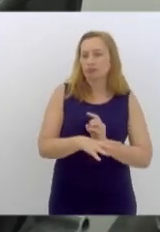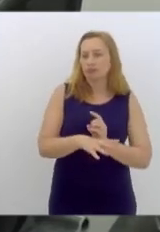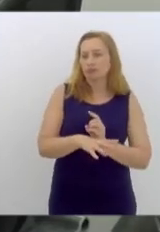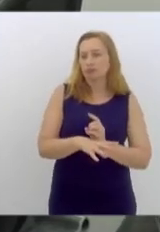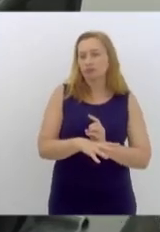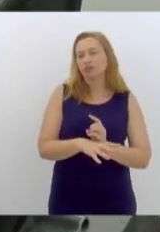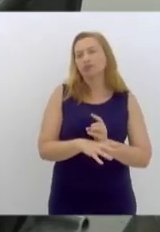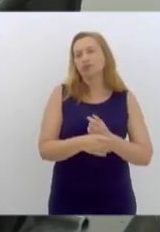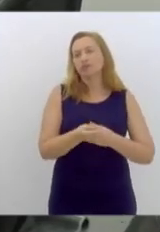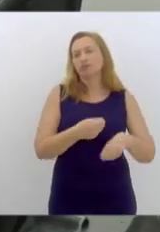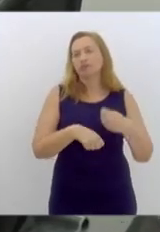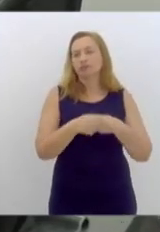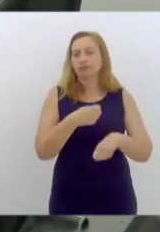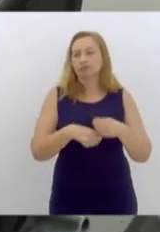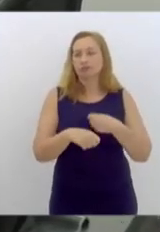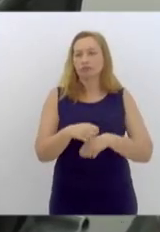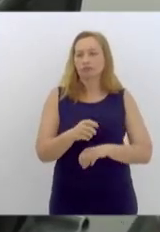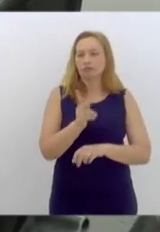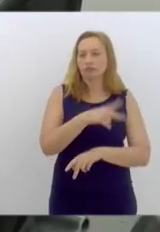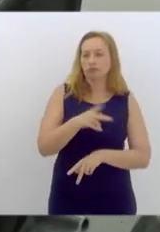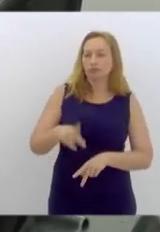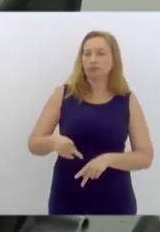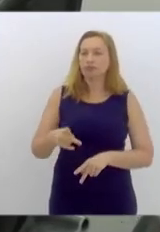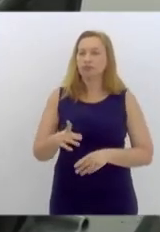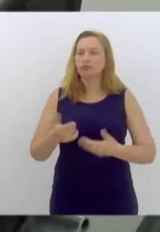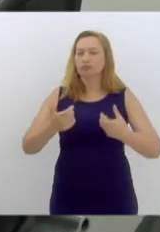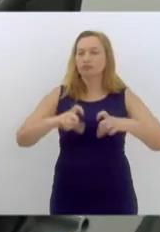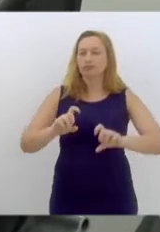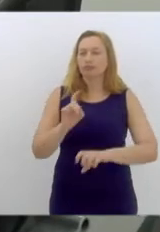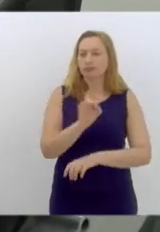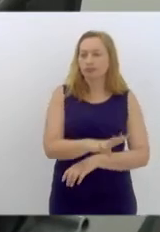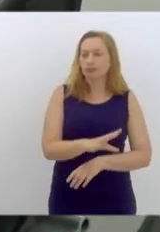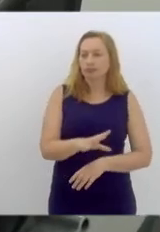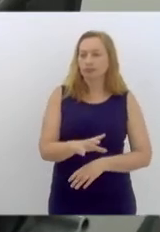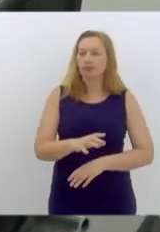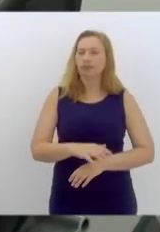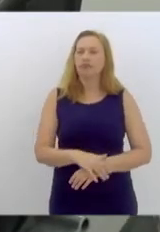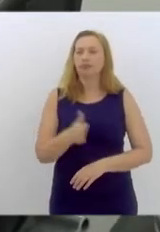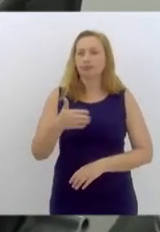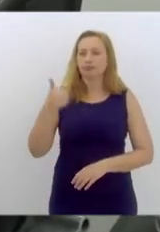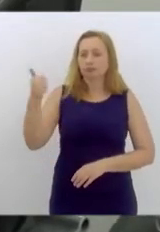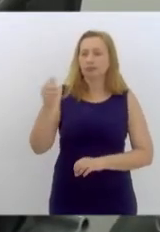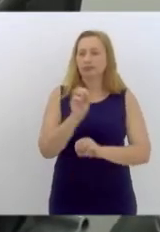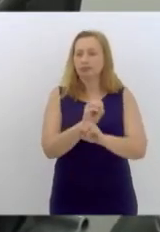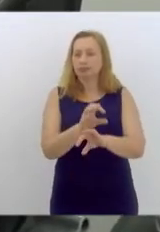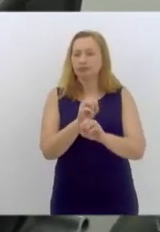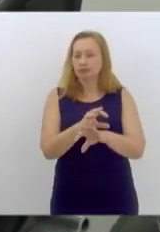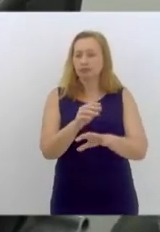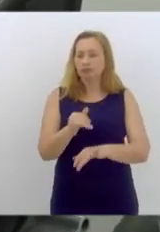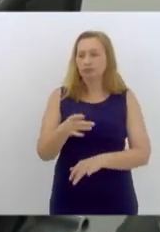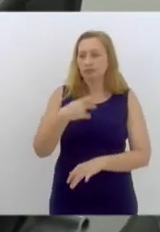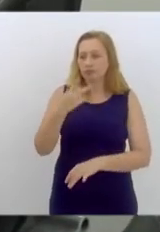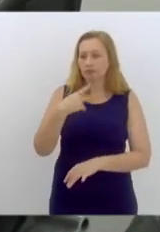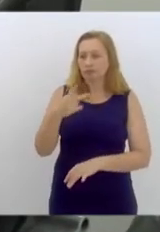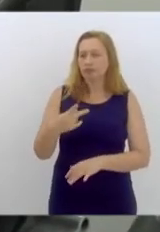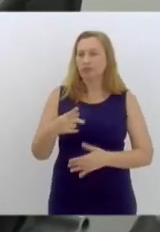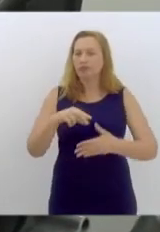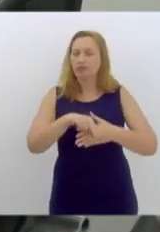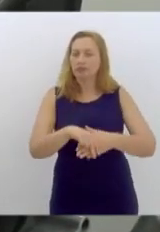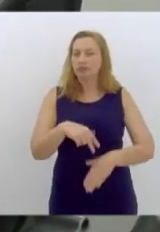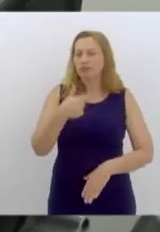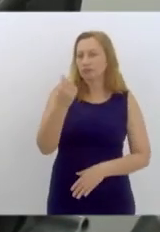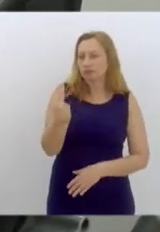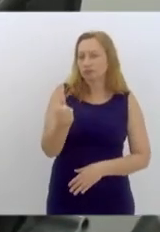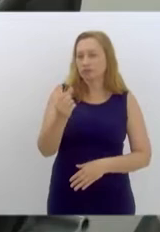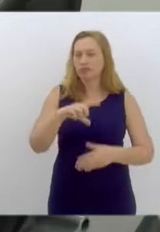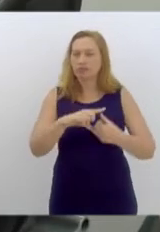educandos. Parágrafo único. O critério do índice de melhoria de educação, mencionado no inciso 2